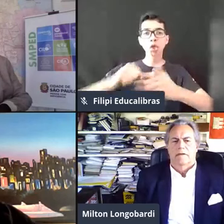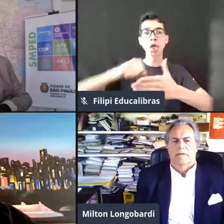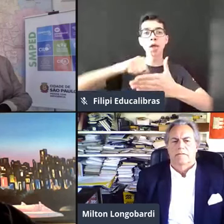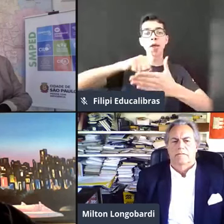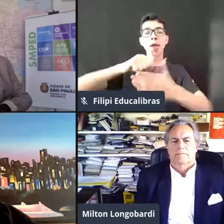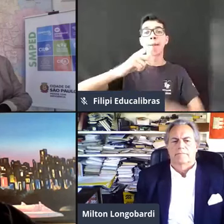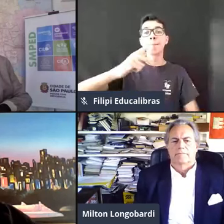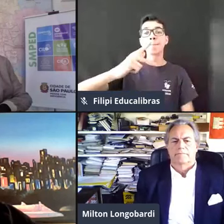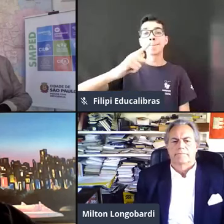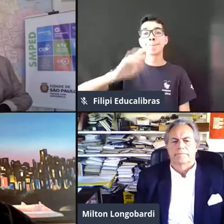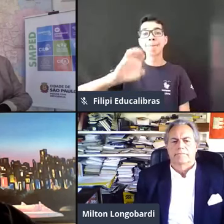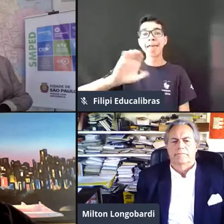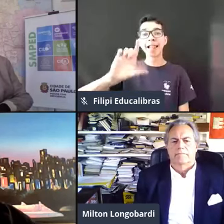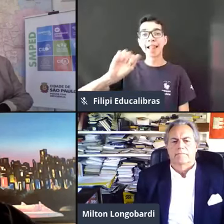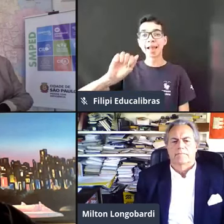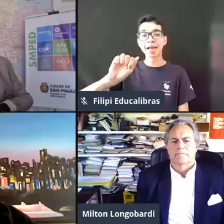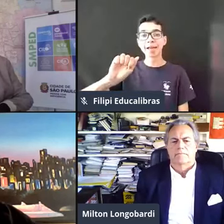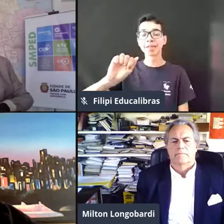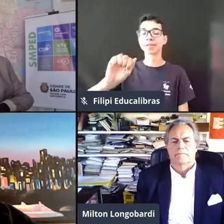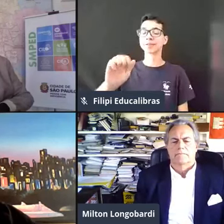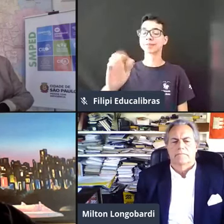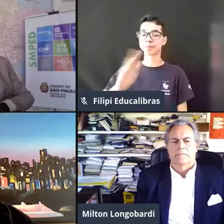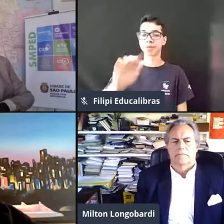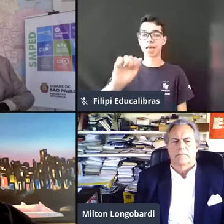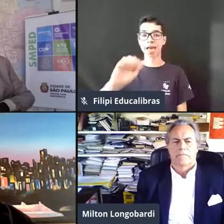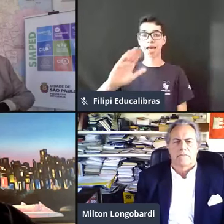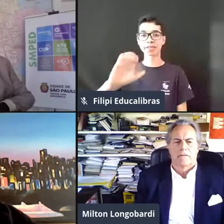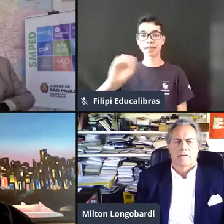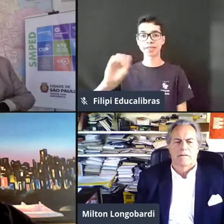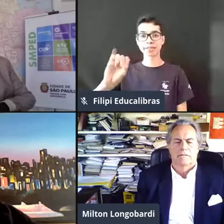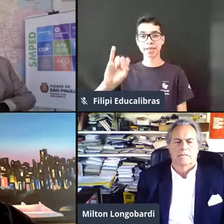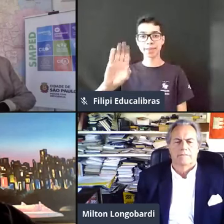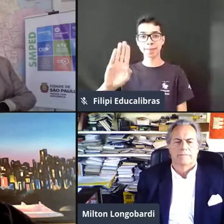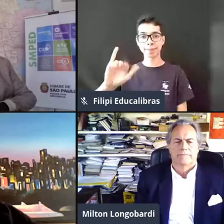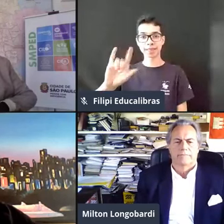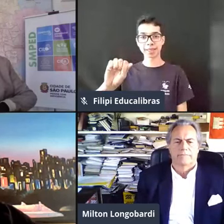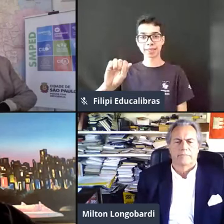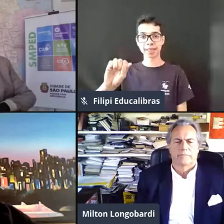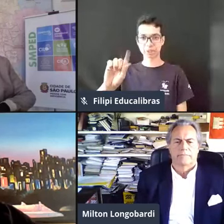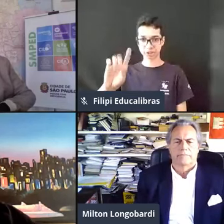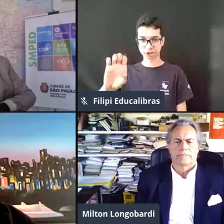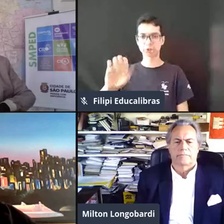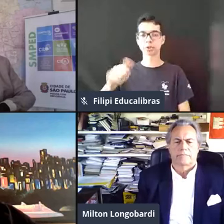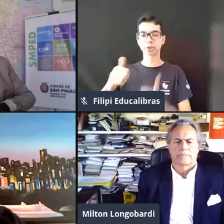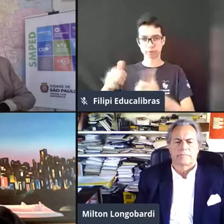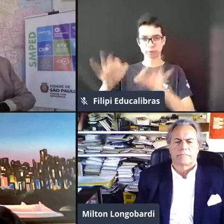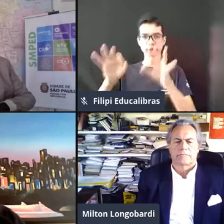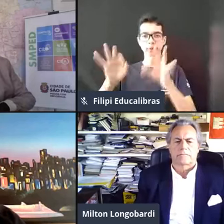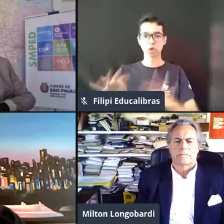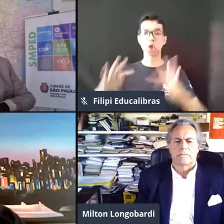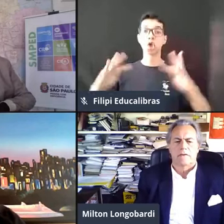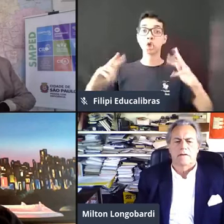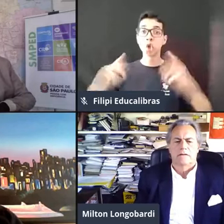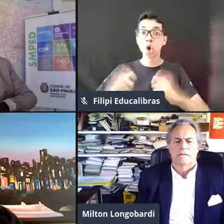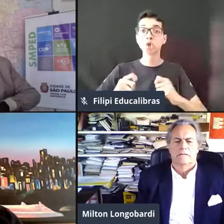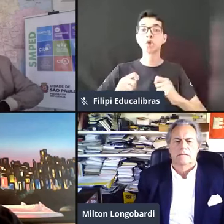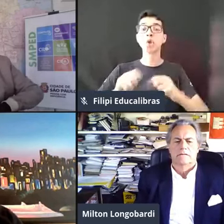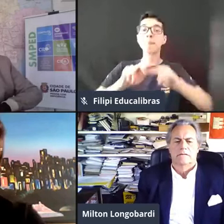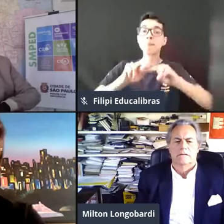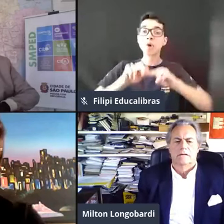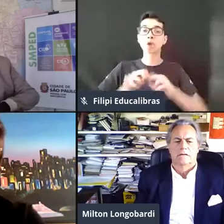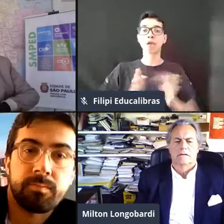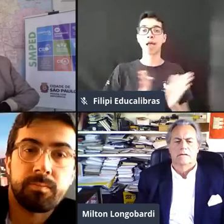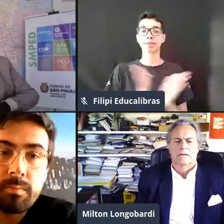acho legal, interessante que as pessoas que estão nos ouvindo, principalmente aquelas com deficiência, ou que tem alguém com deficiência nas suas